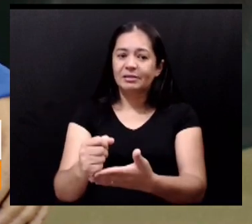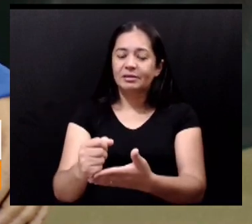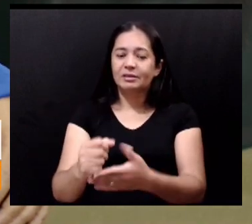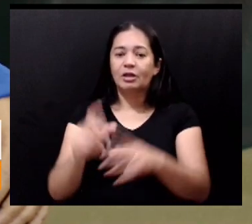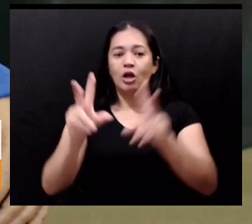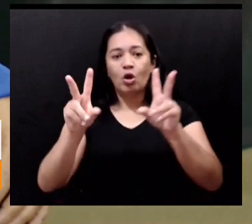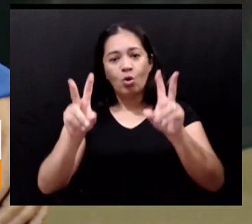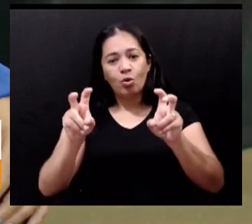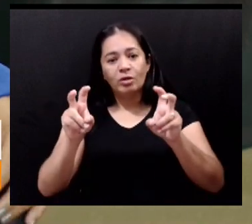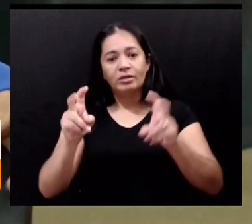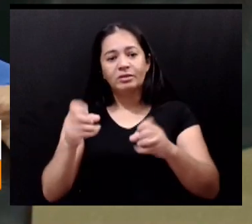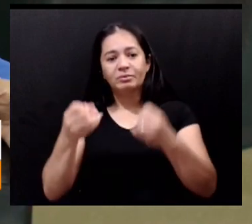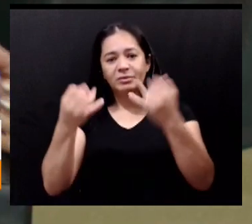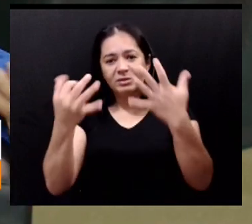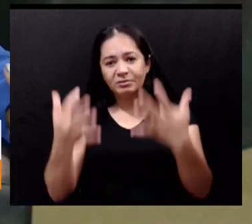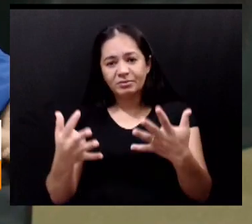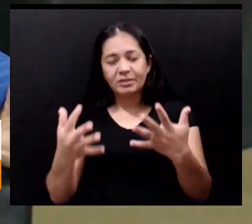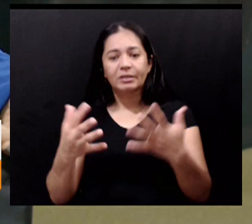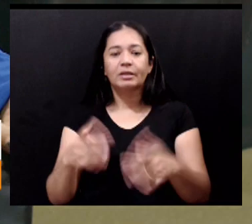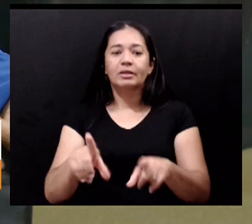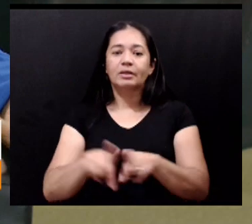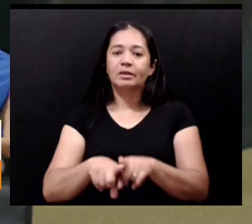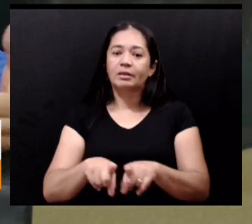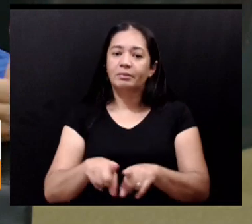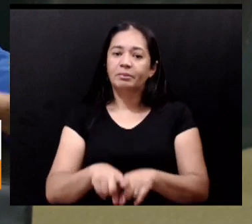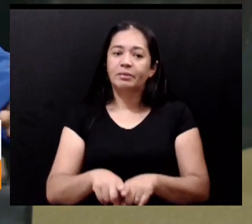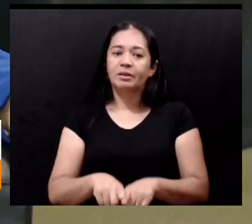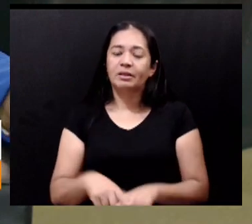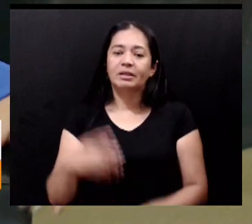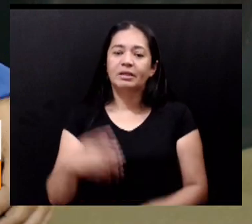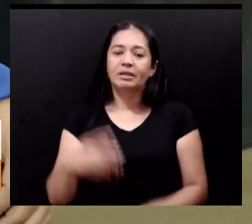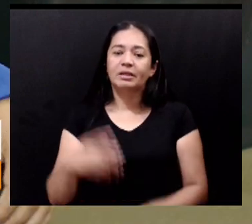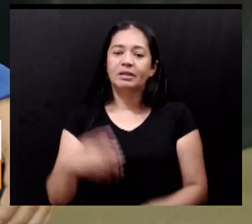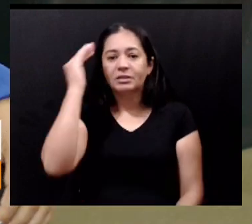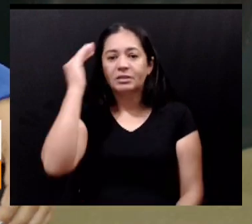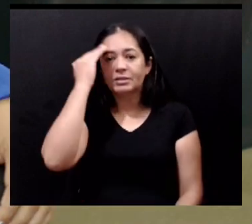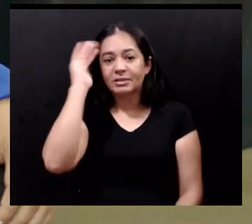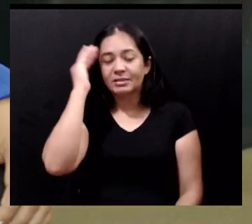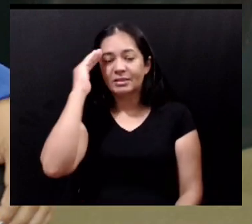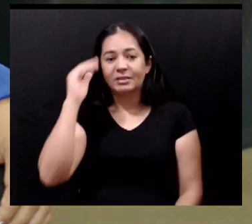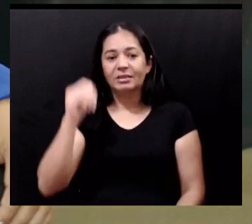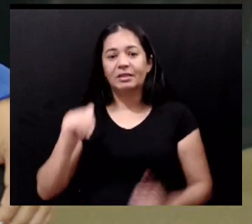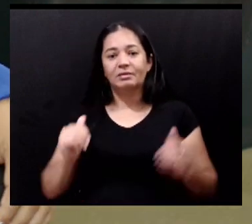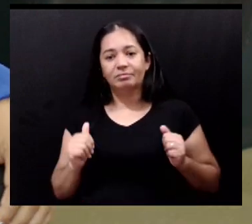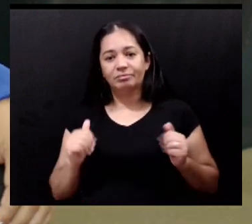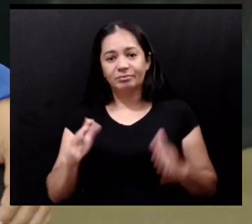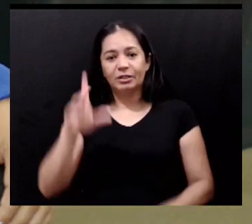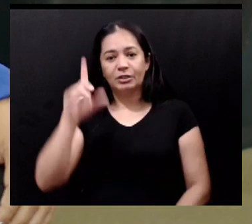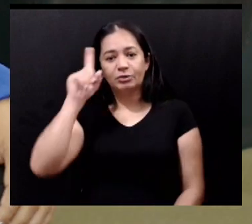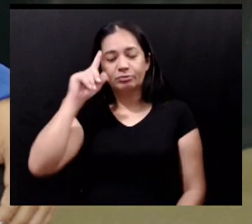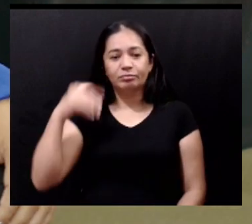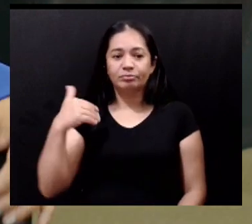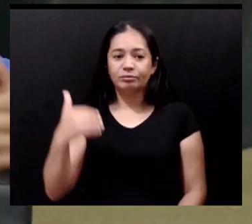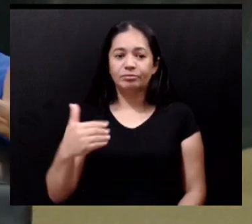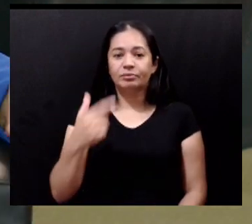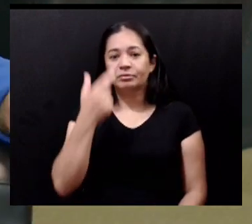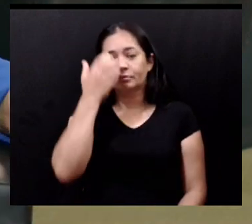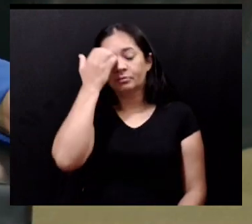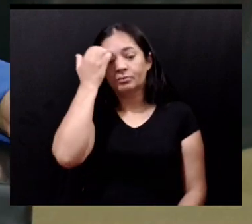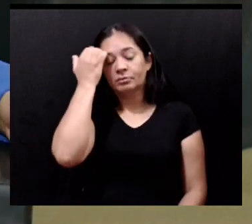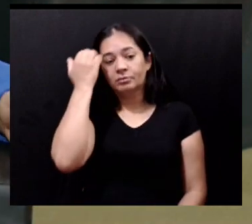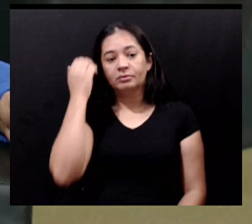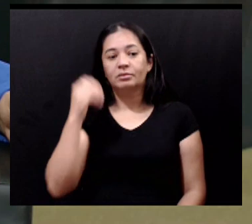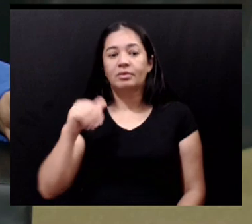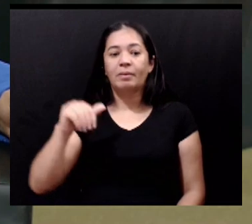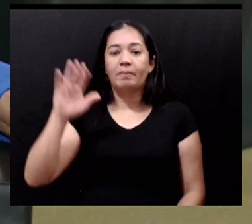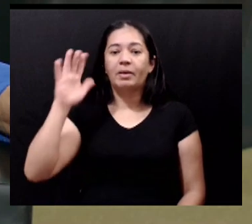falar sobre isso. A importância de entender e aplicar no nosso dia a dia. 8h58, tem mais depoimentos